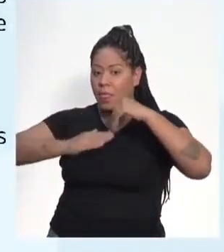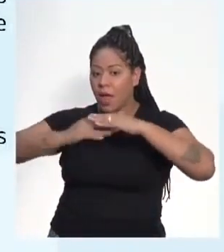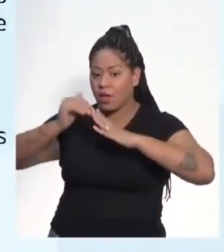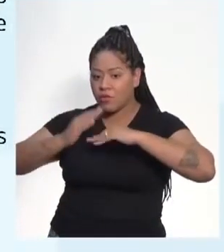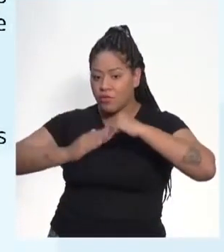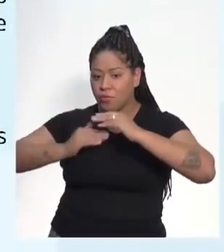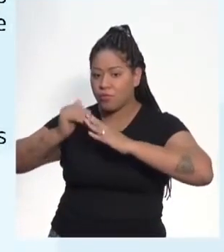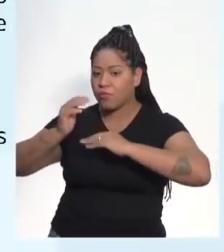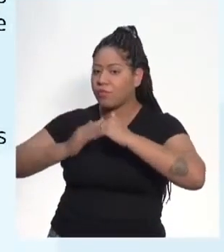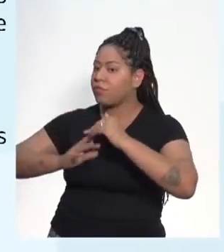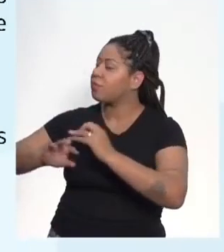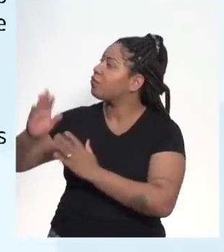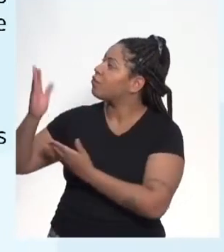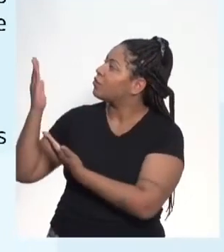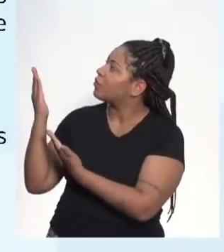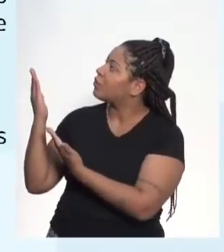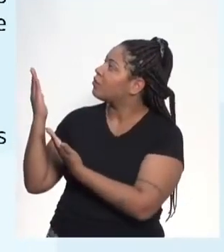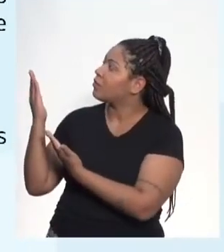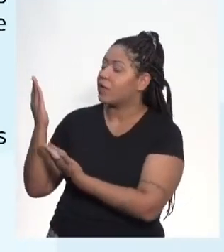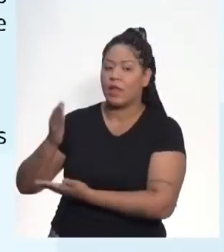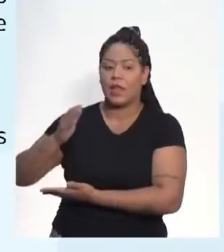vai fazer a leitura dela, que é a